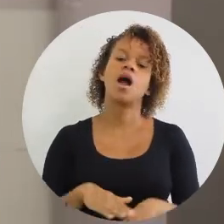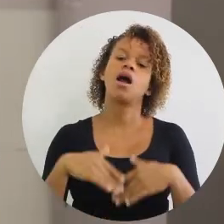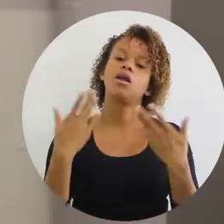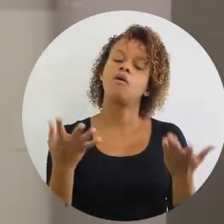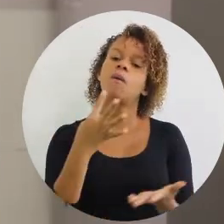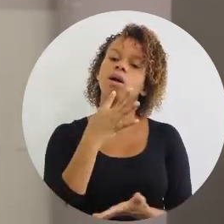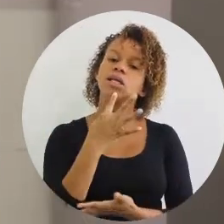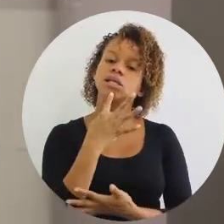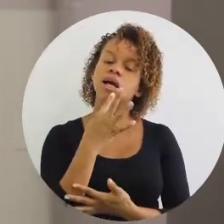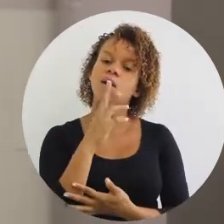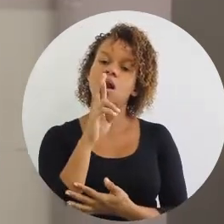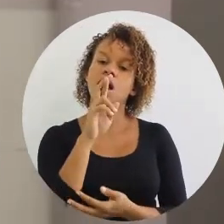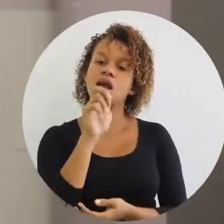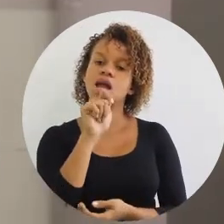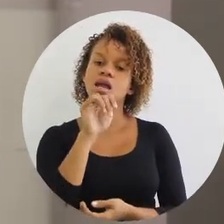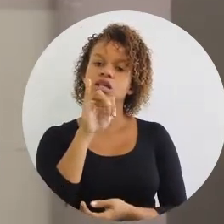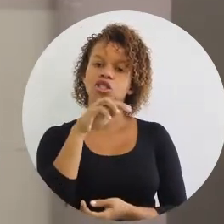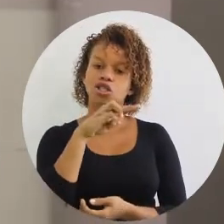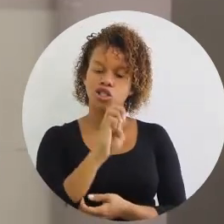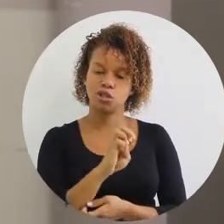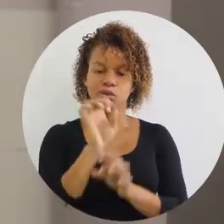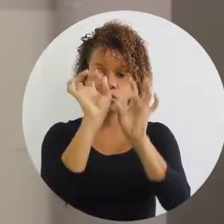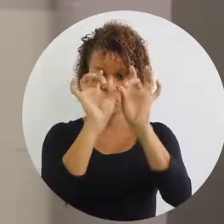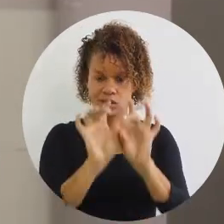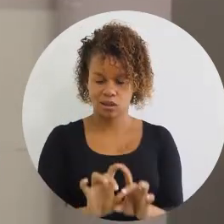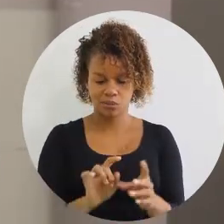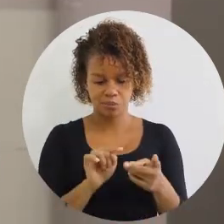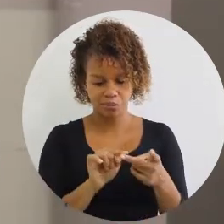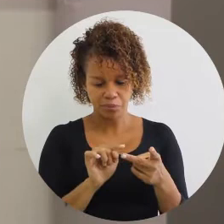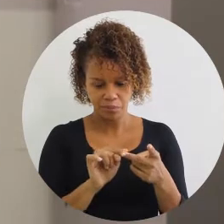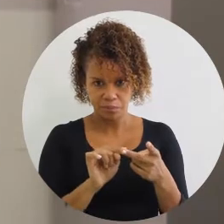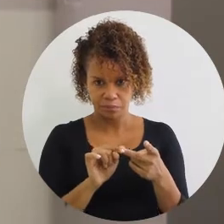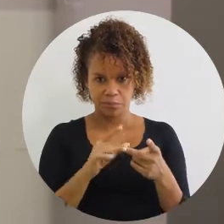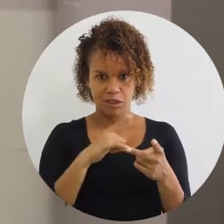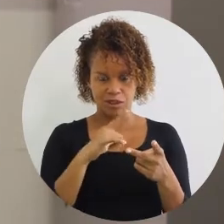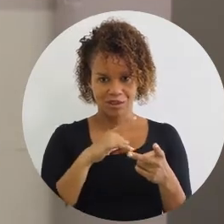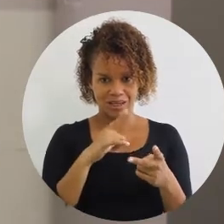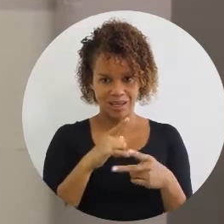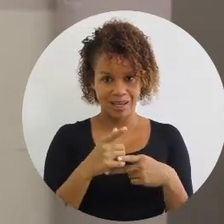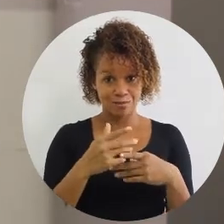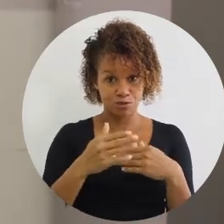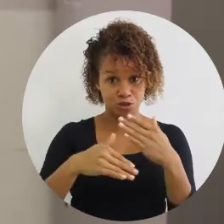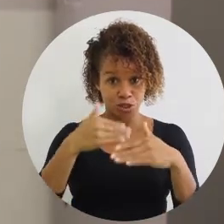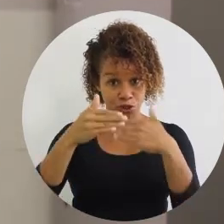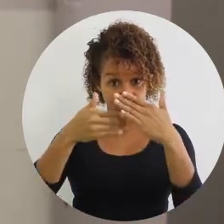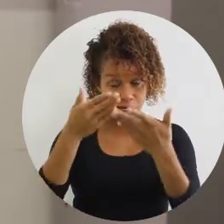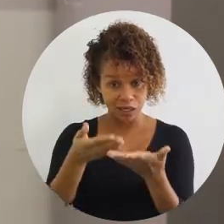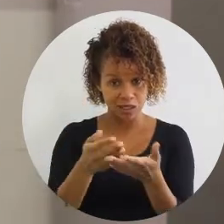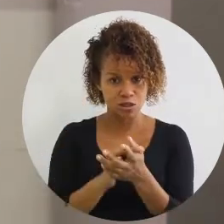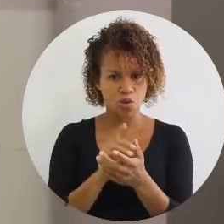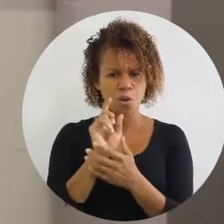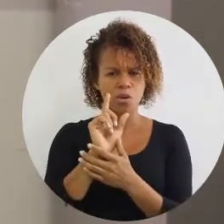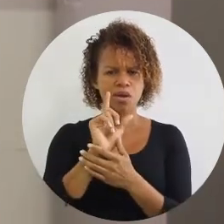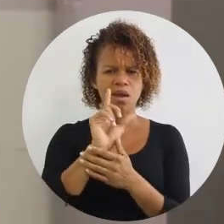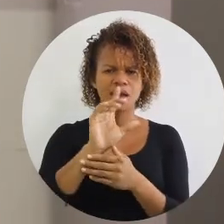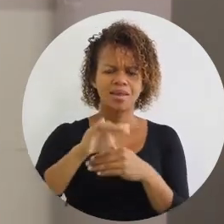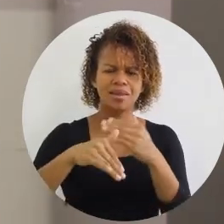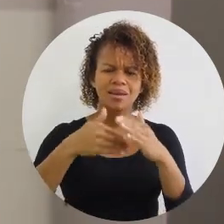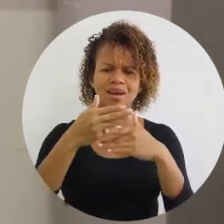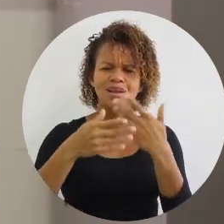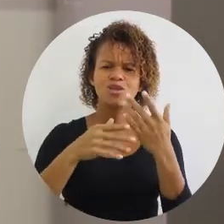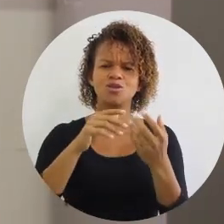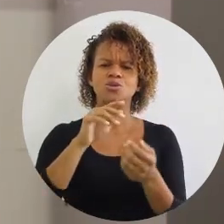conhecer agora os regimes aduaneiros especiais. Nós temos o trânsito aduaneiro. O que é o trânsito